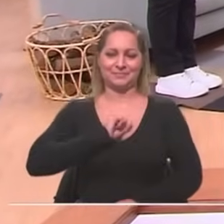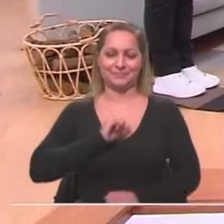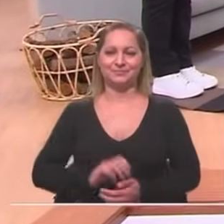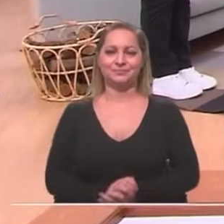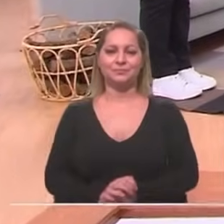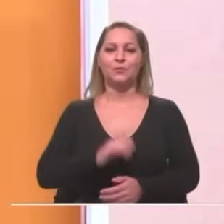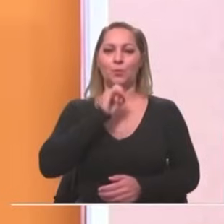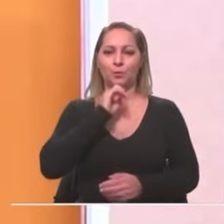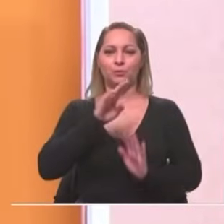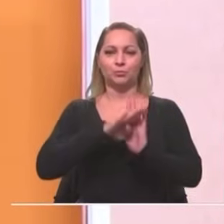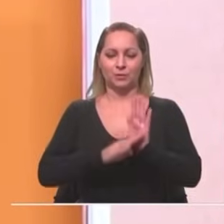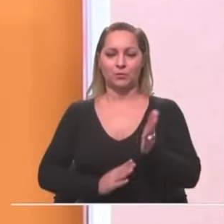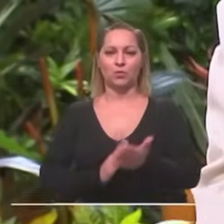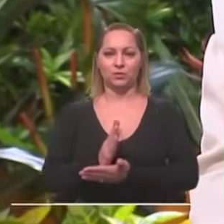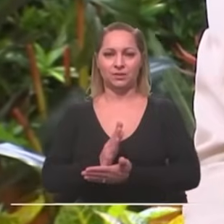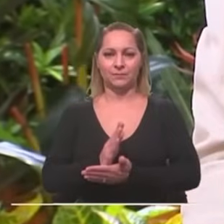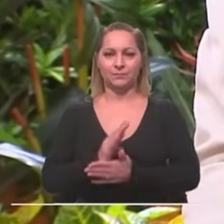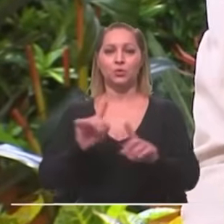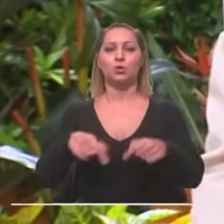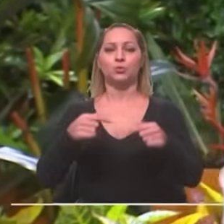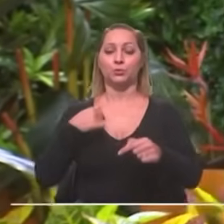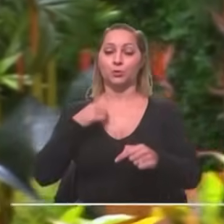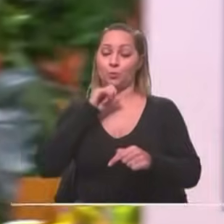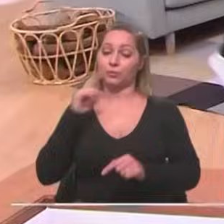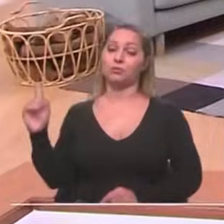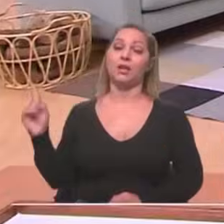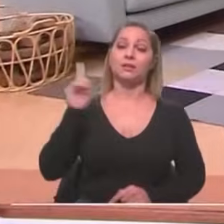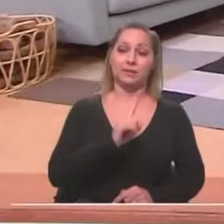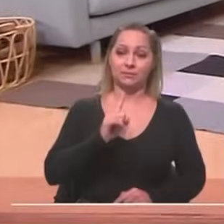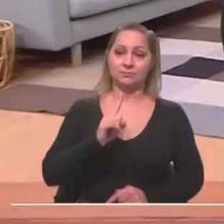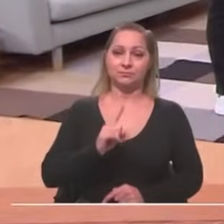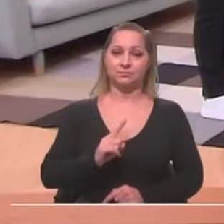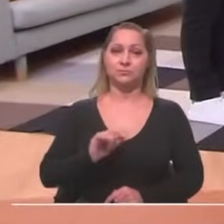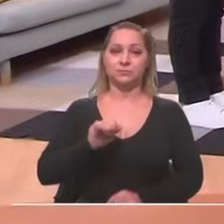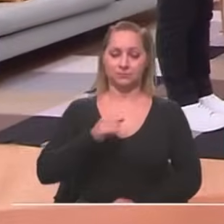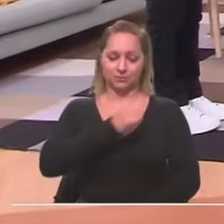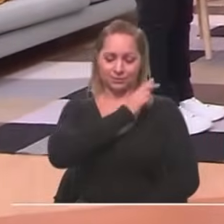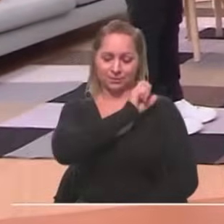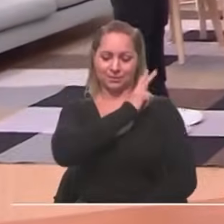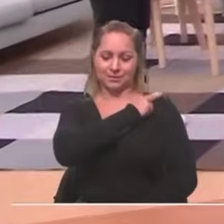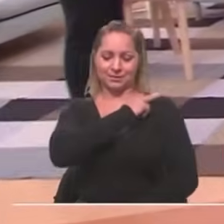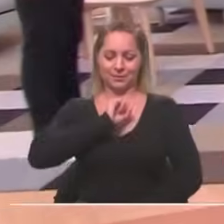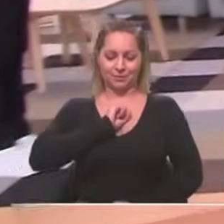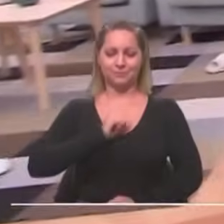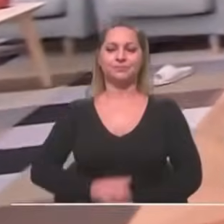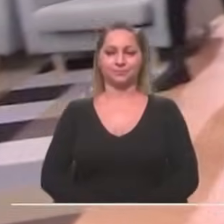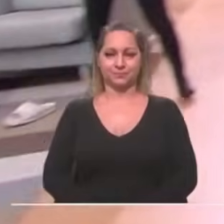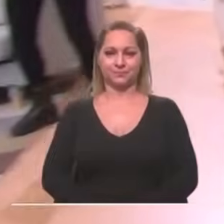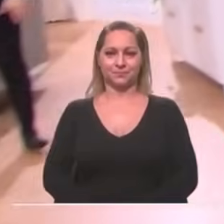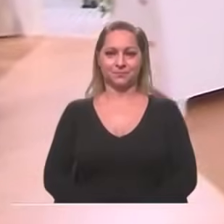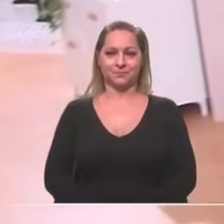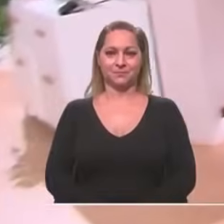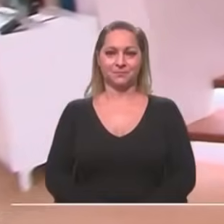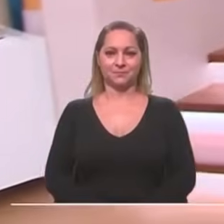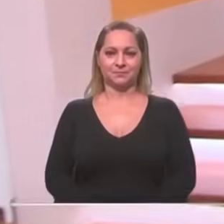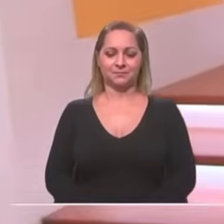o vosso programa. Veremos se eu terei de voltar. Oh. Até já, mas... Obrigado, obrigado, capitão. Obrigada, capitão. Embora. Obrigado. Que é isto? Vamos